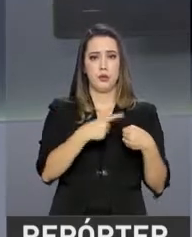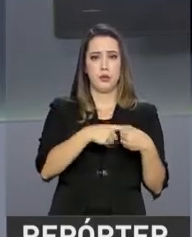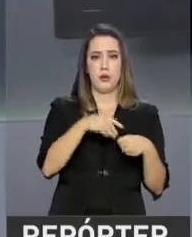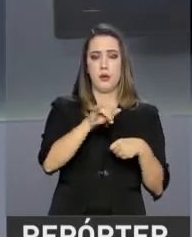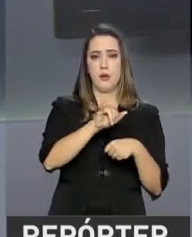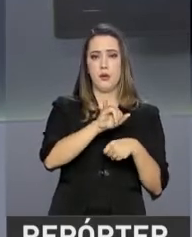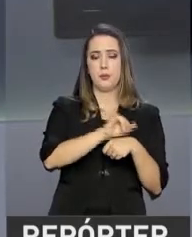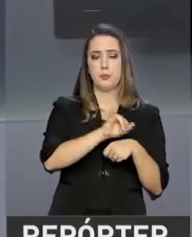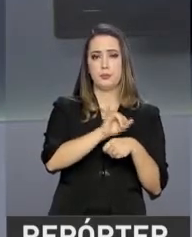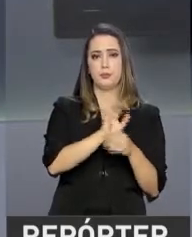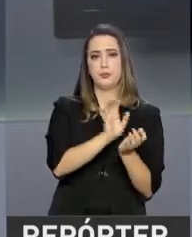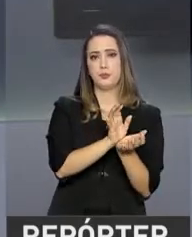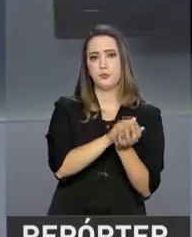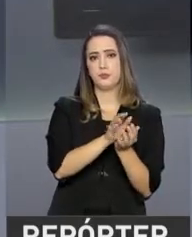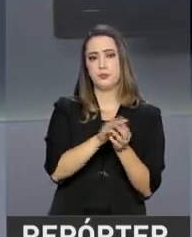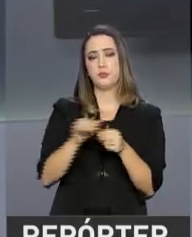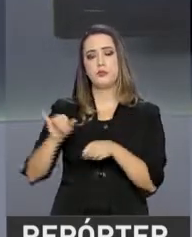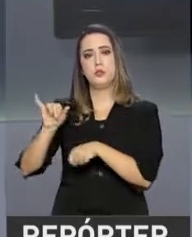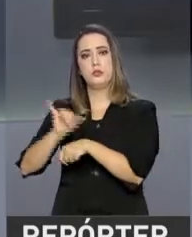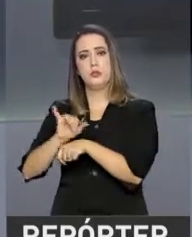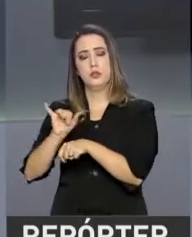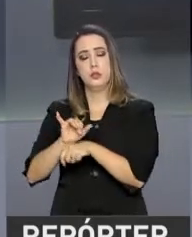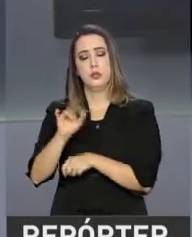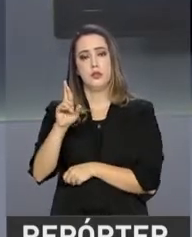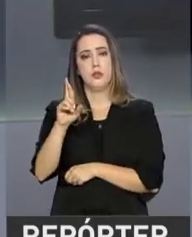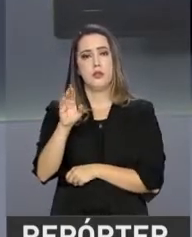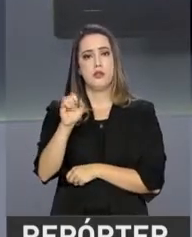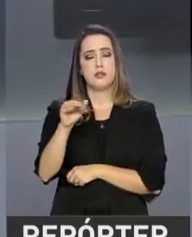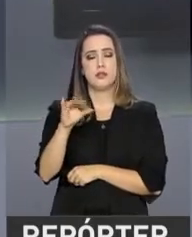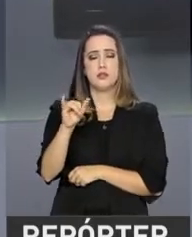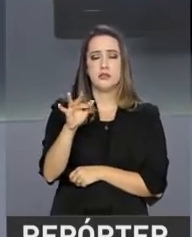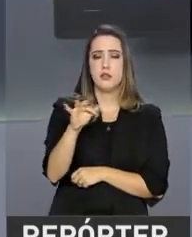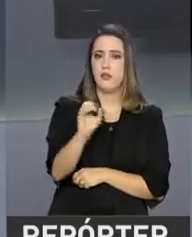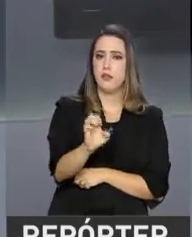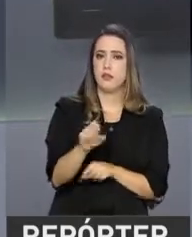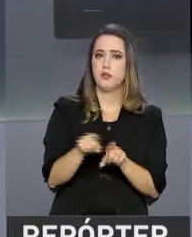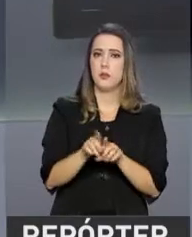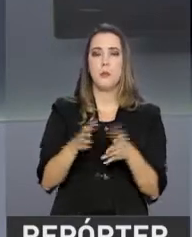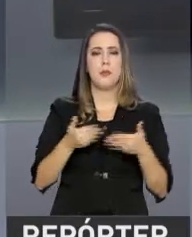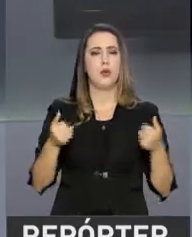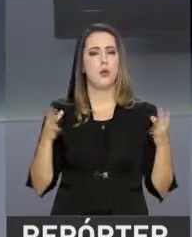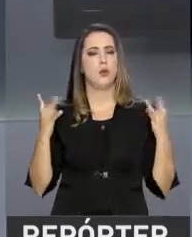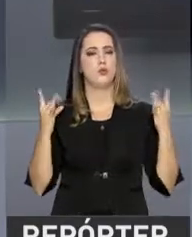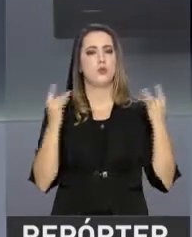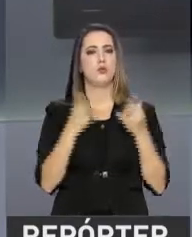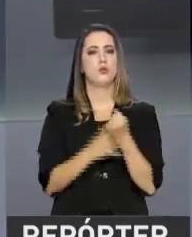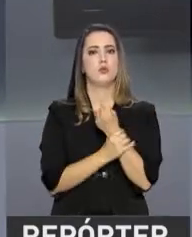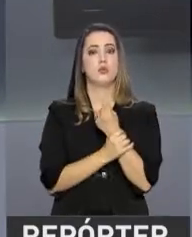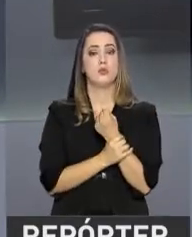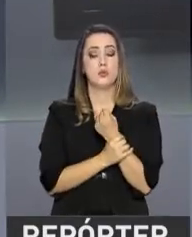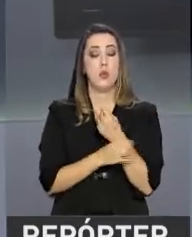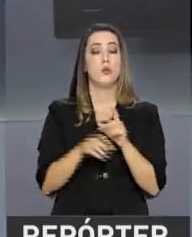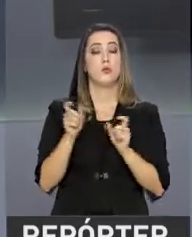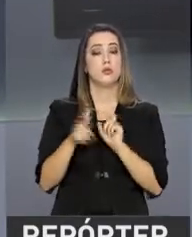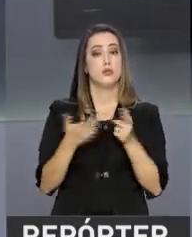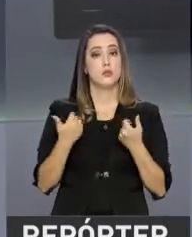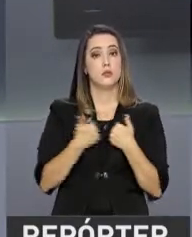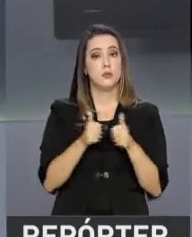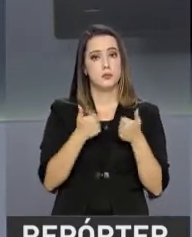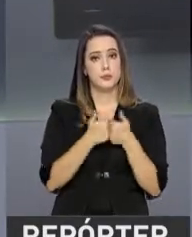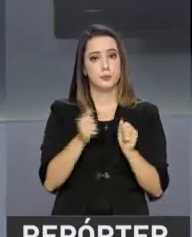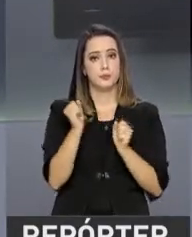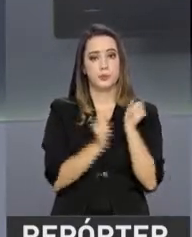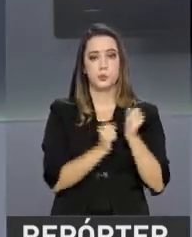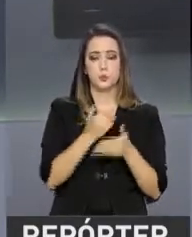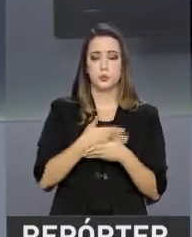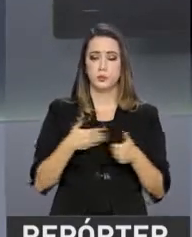investidos 300 milhões de reais. A obra vai gerar segurança aos motoristas e melhorar o escoamento da produção agroindustrial